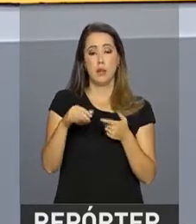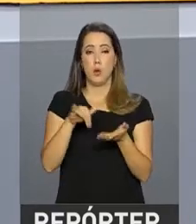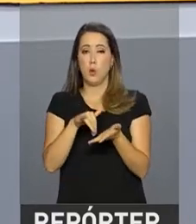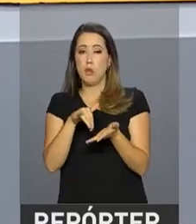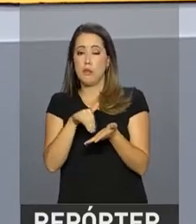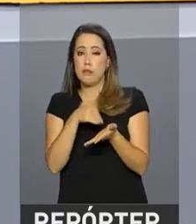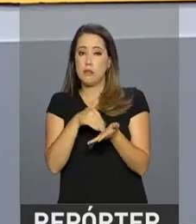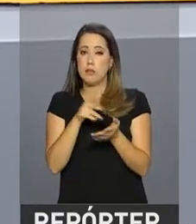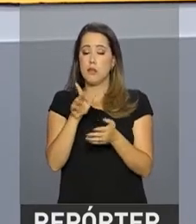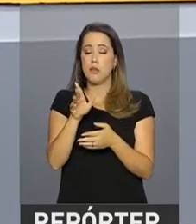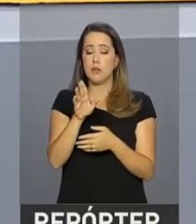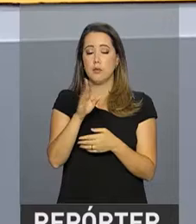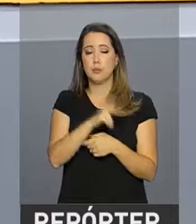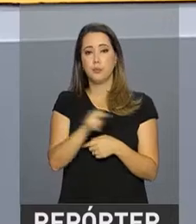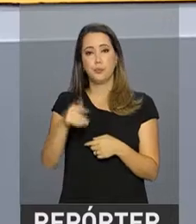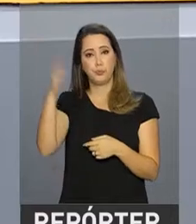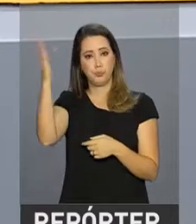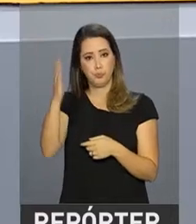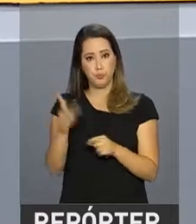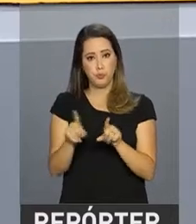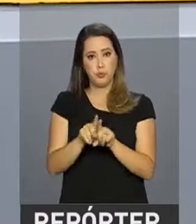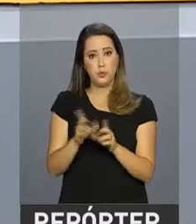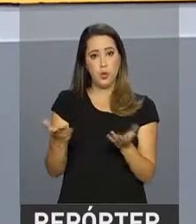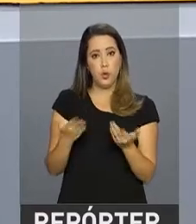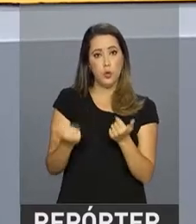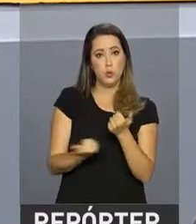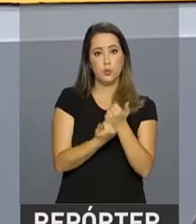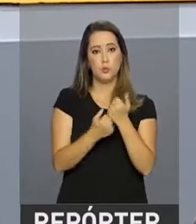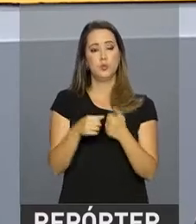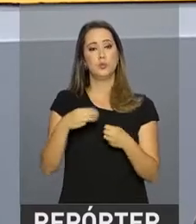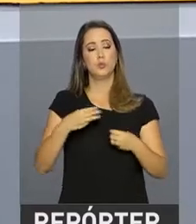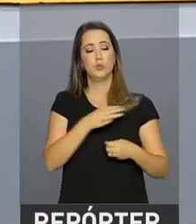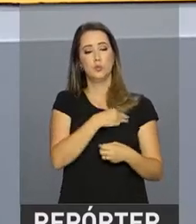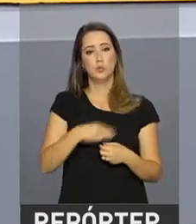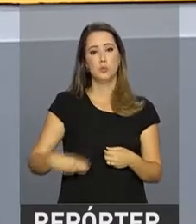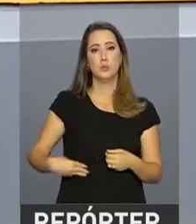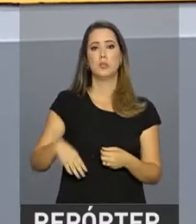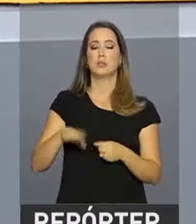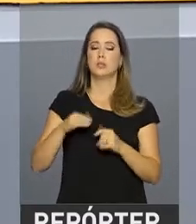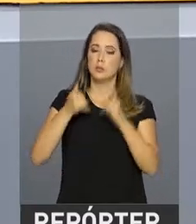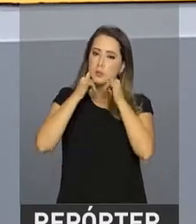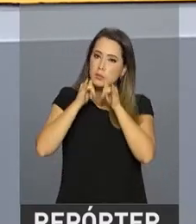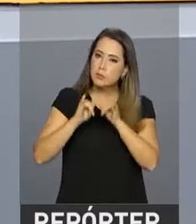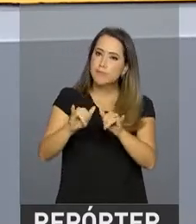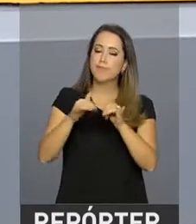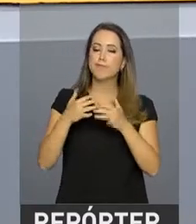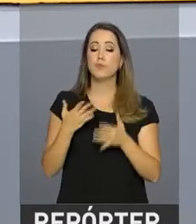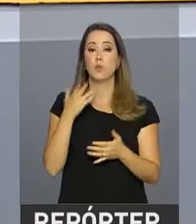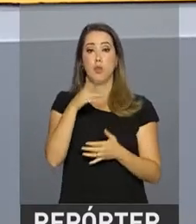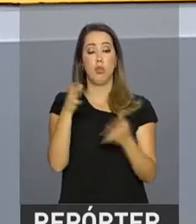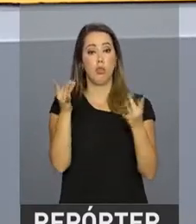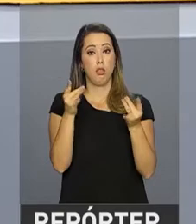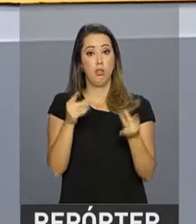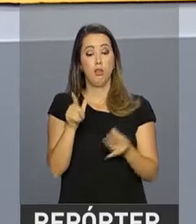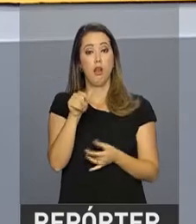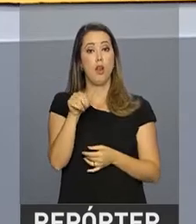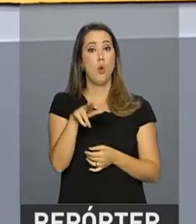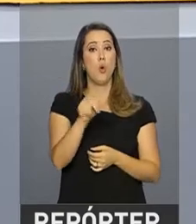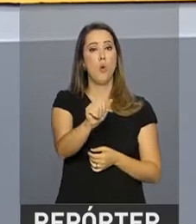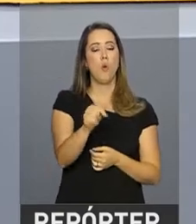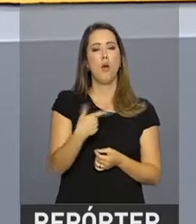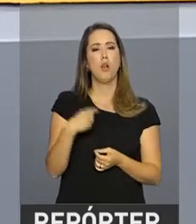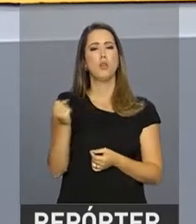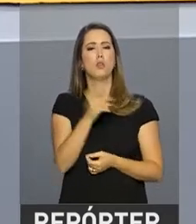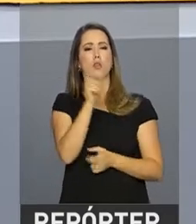geral da presidência para o ministério de minas e energia a repórter lona karen acompanhou a cerimônia e destaca agora os novos ocupantes